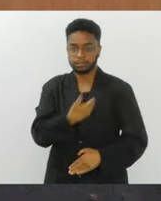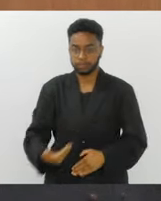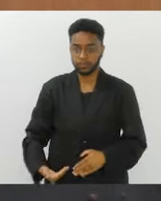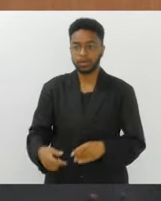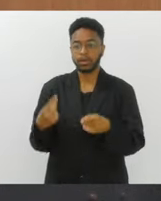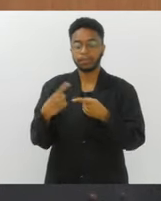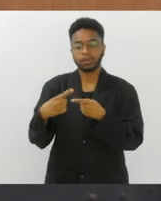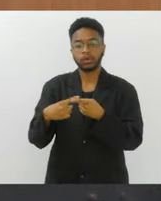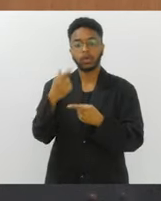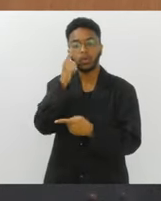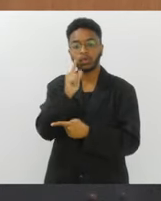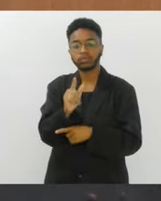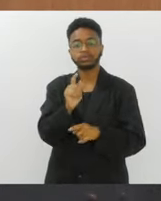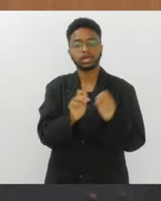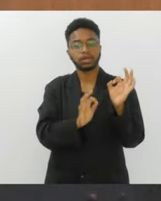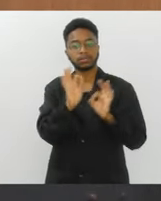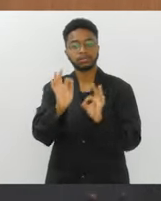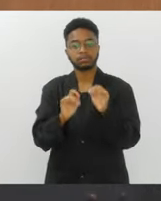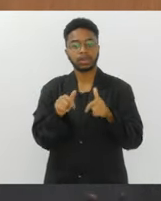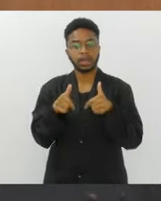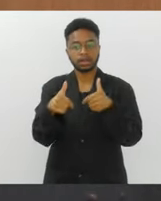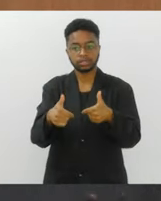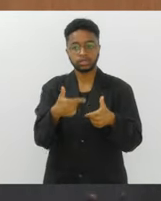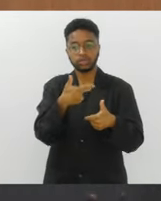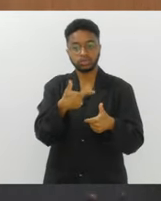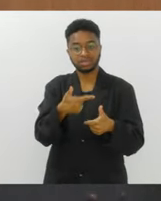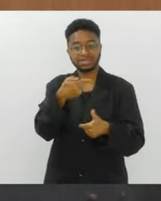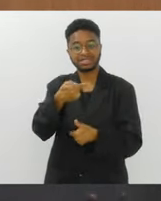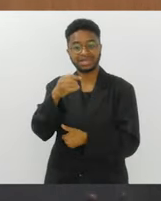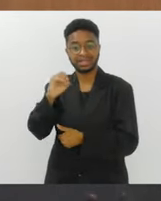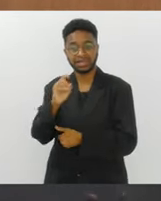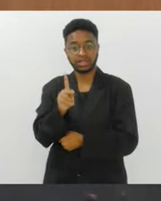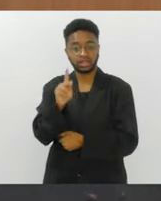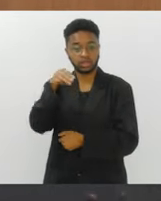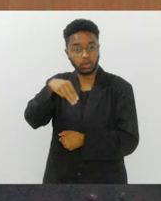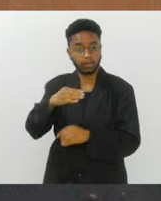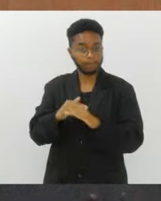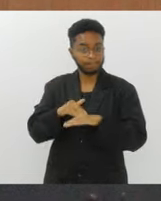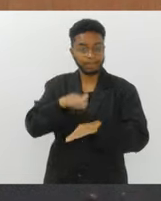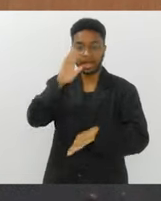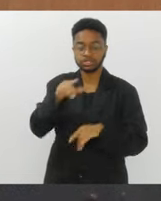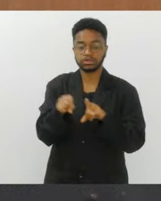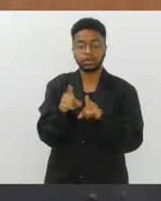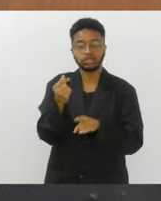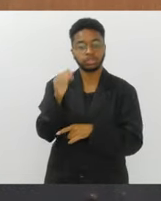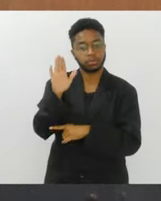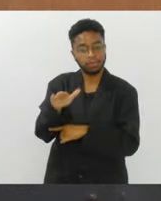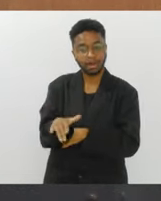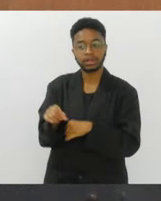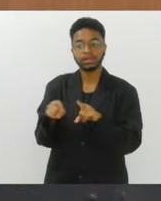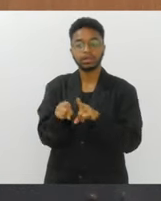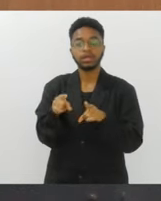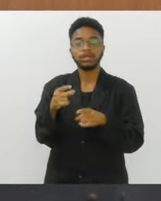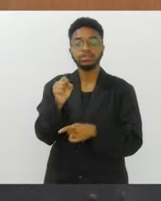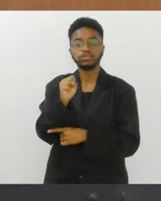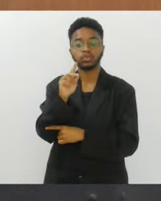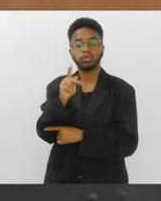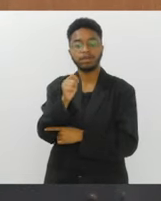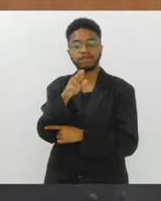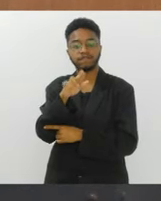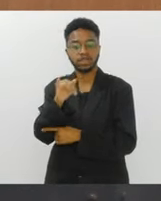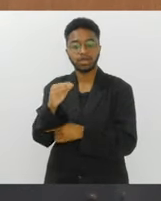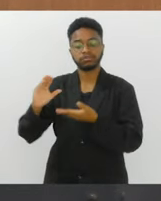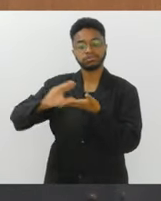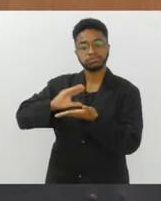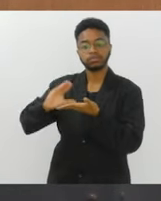que consegue operacionalizar mais de 270 quilômetros de trilho com um custo muito menor. Supervia arrecada, só com passagem,